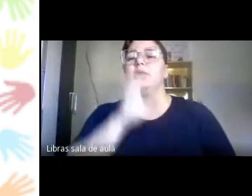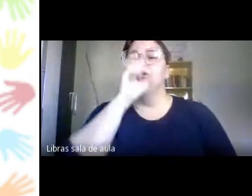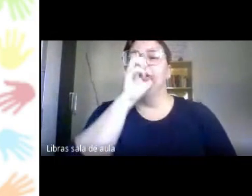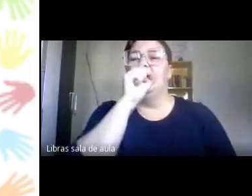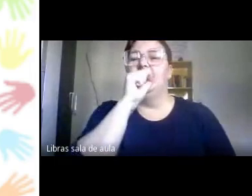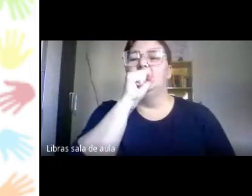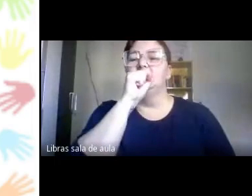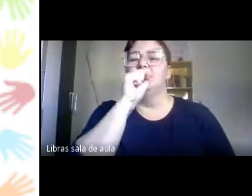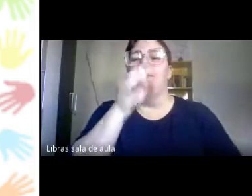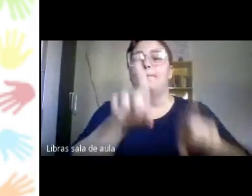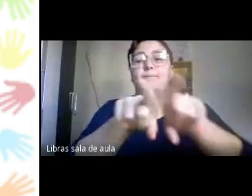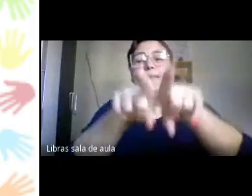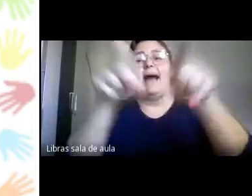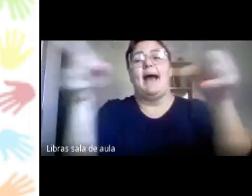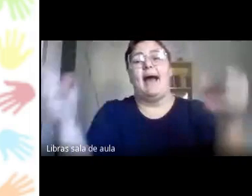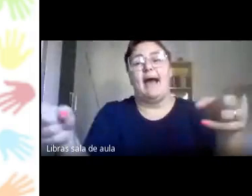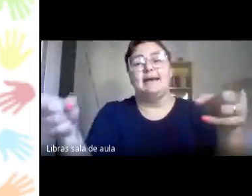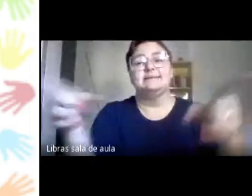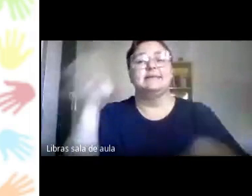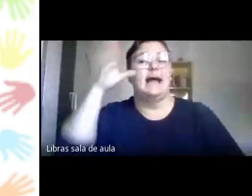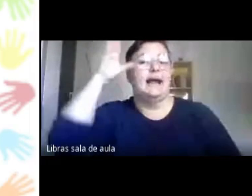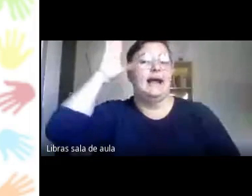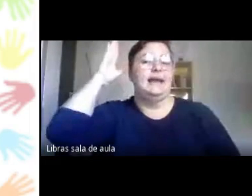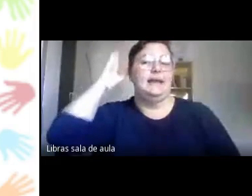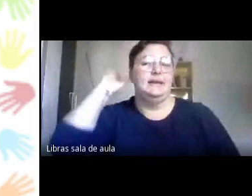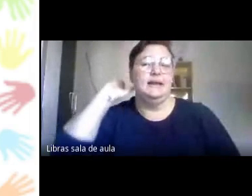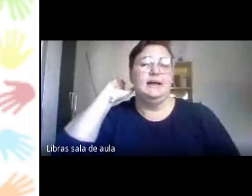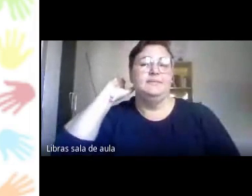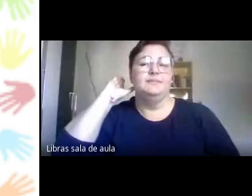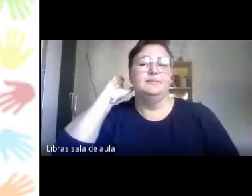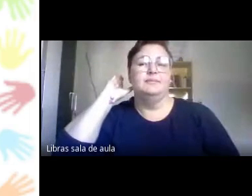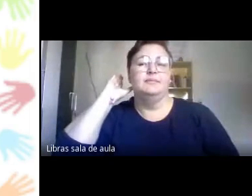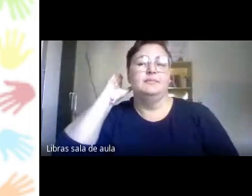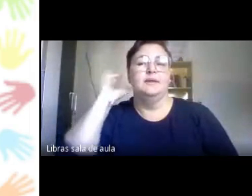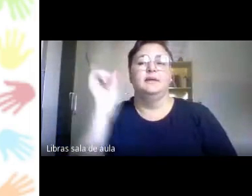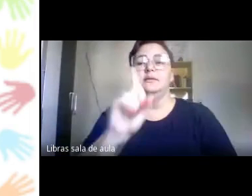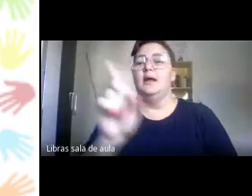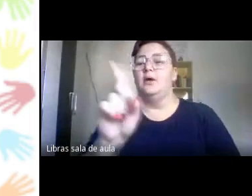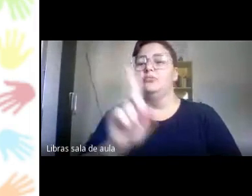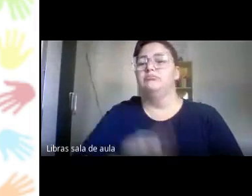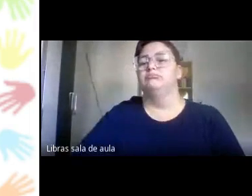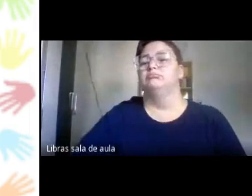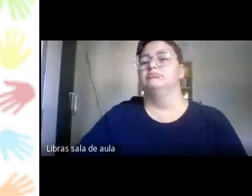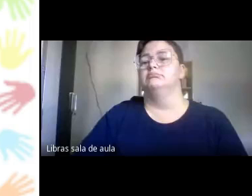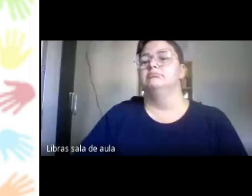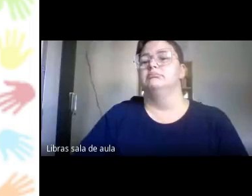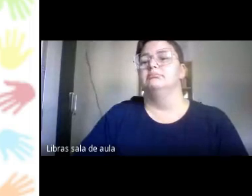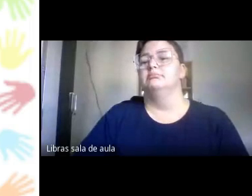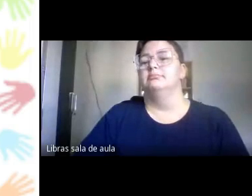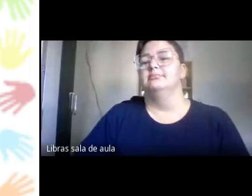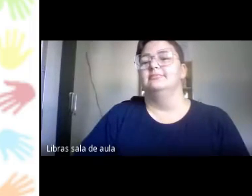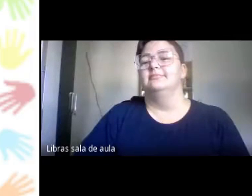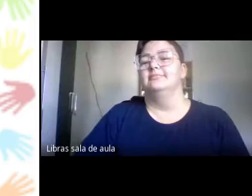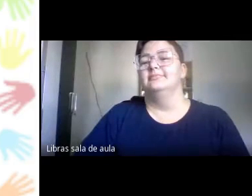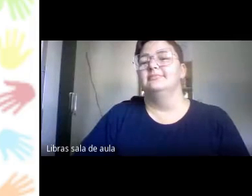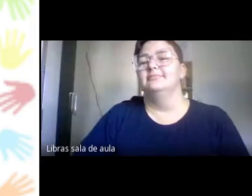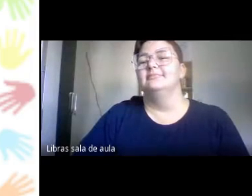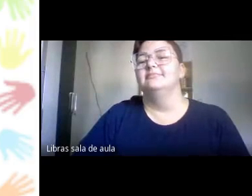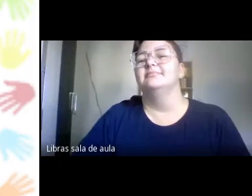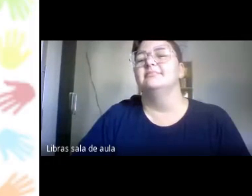gosto de laranja, mas a Karina não.